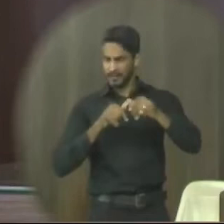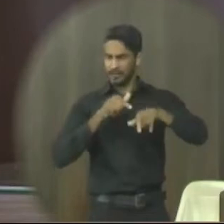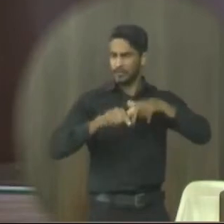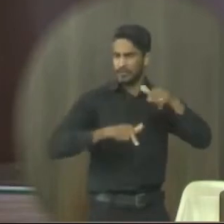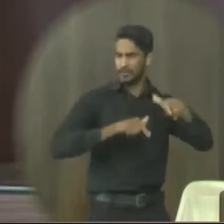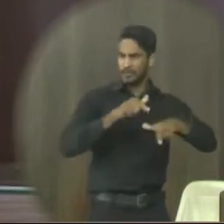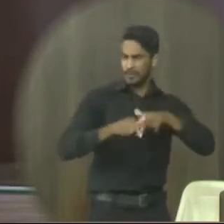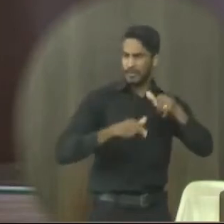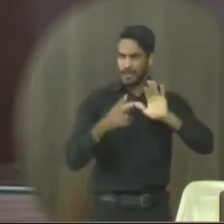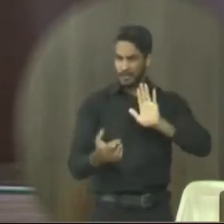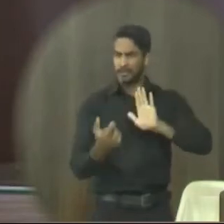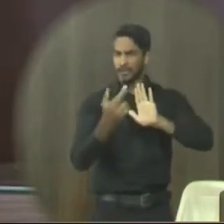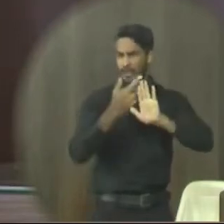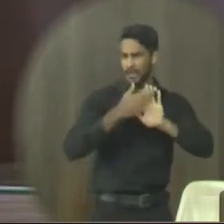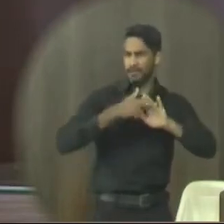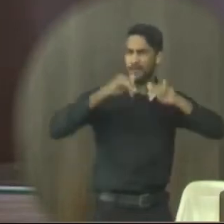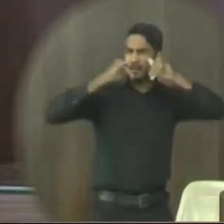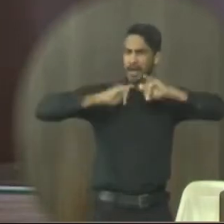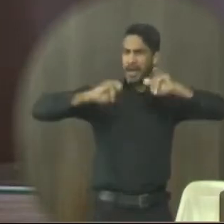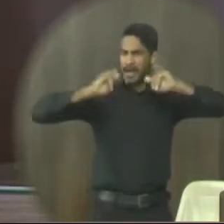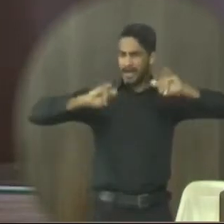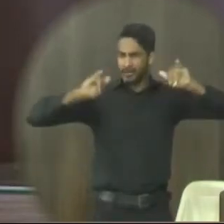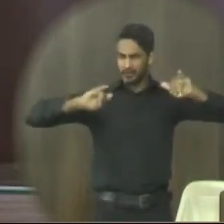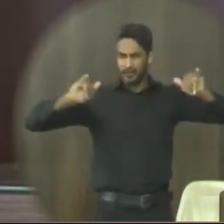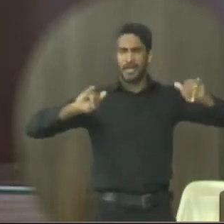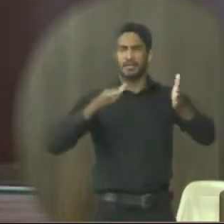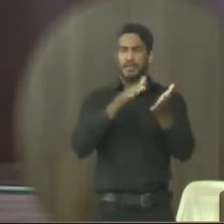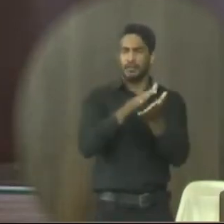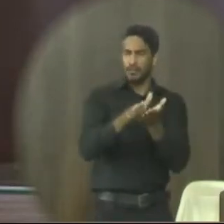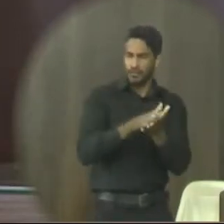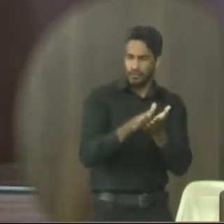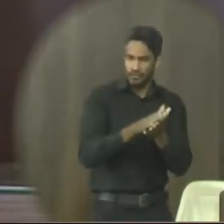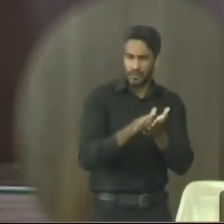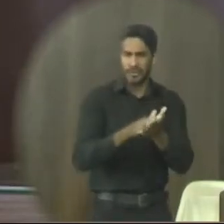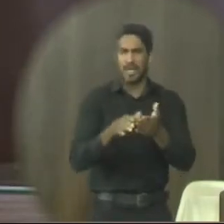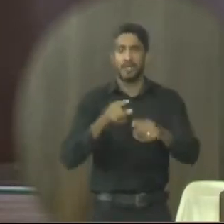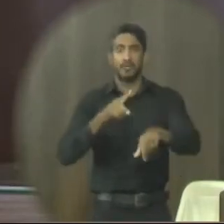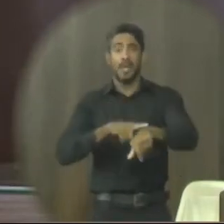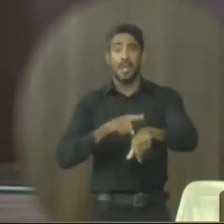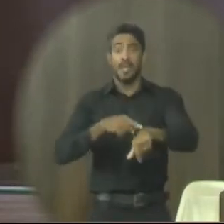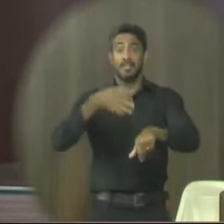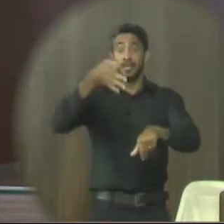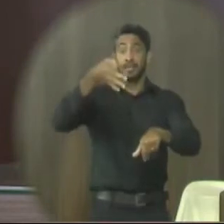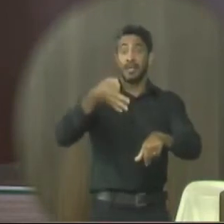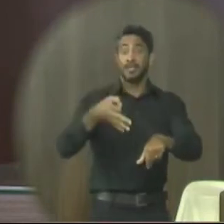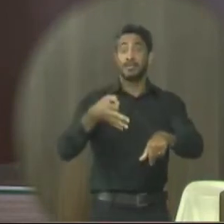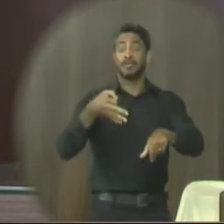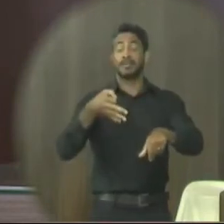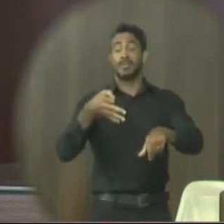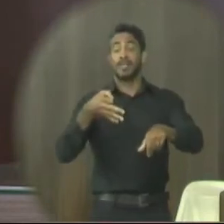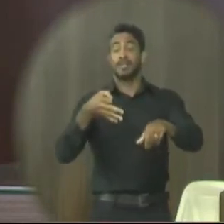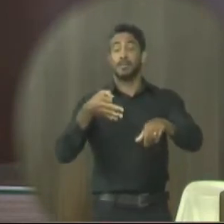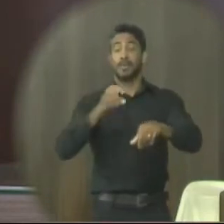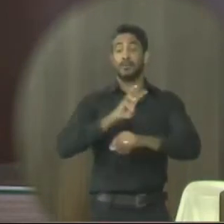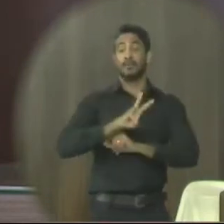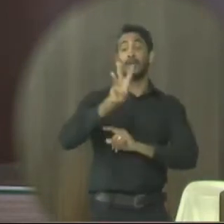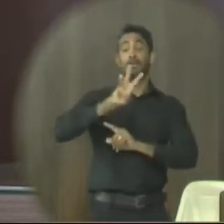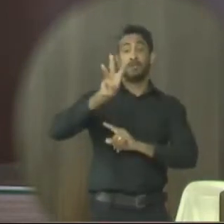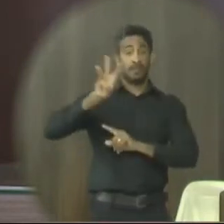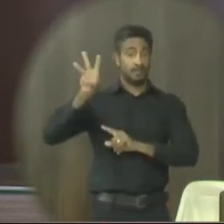que se refere à divulgação de receita de despesa em tempo real pelo portal da